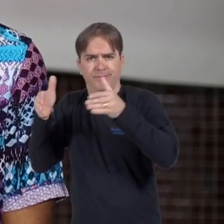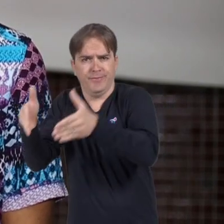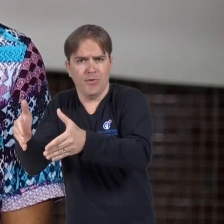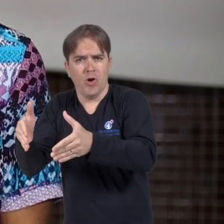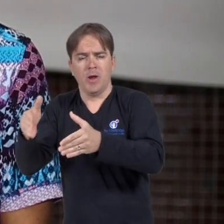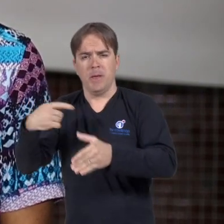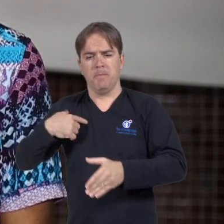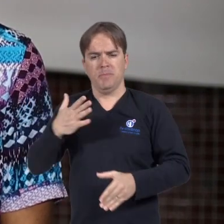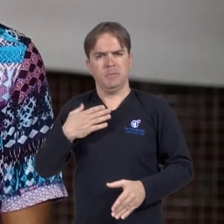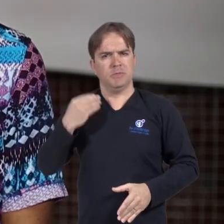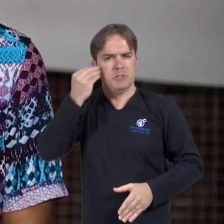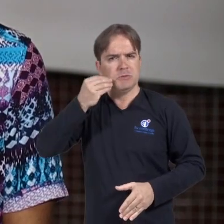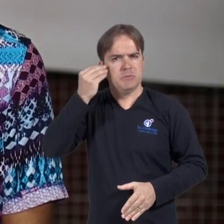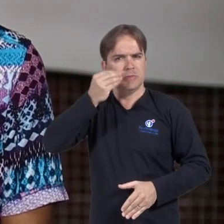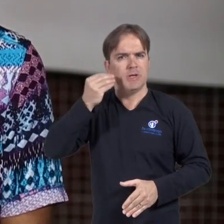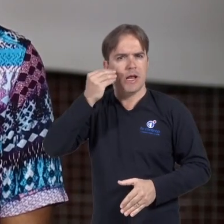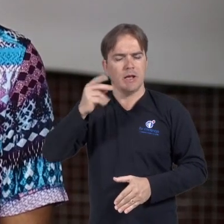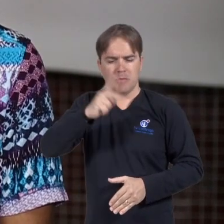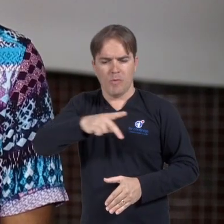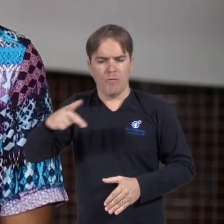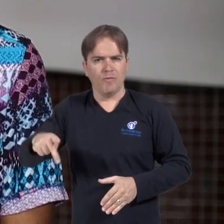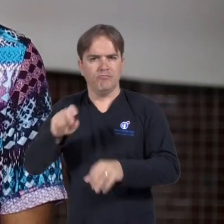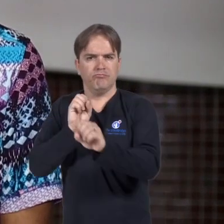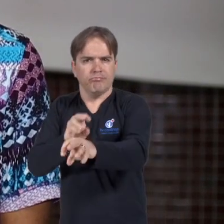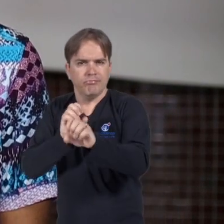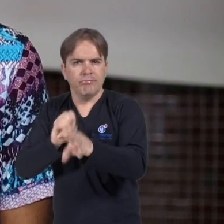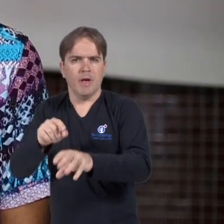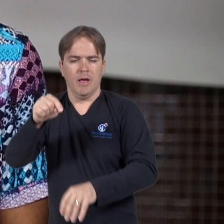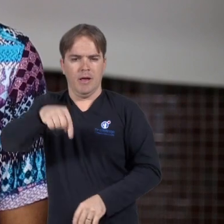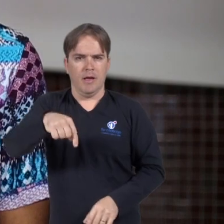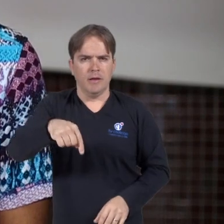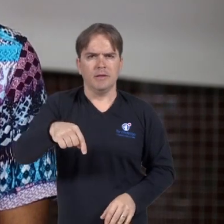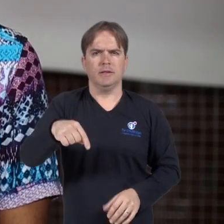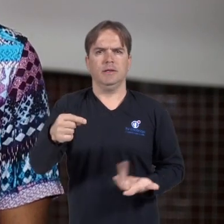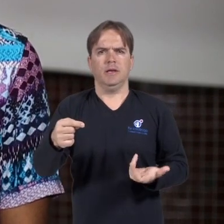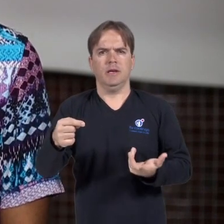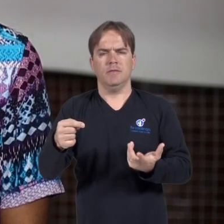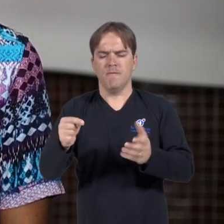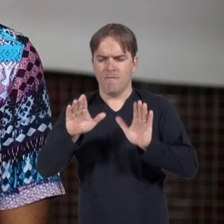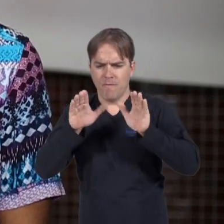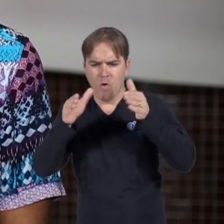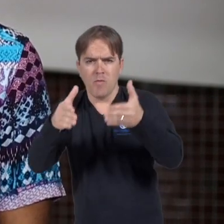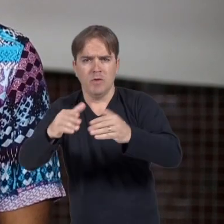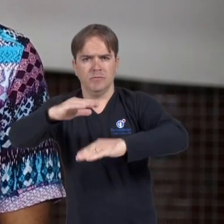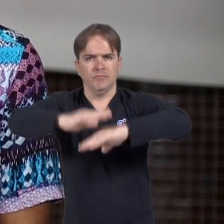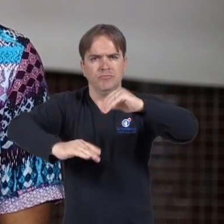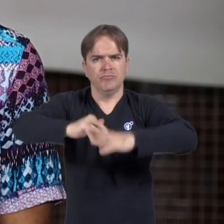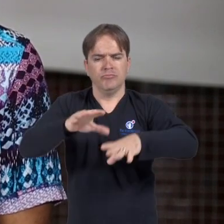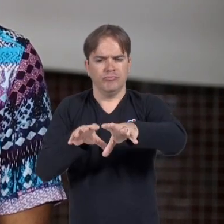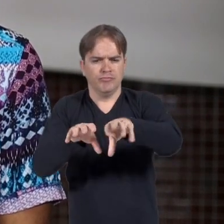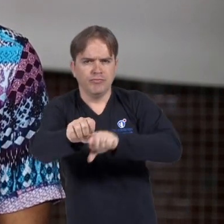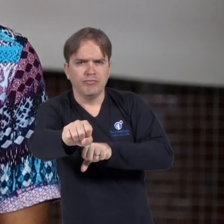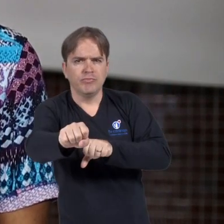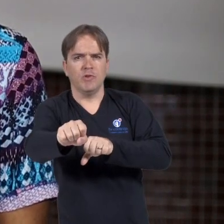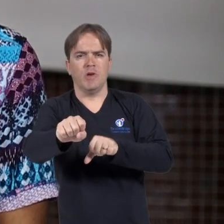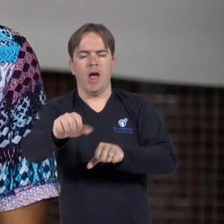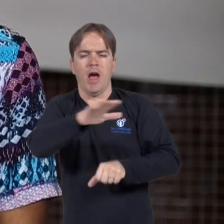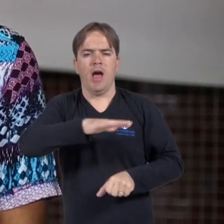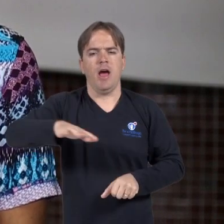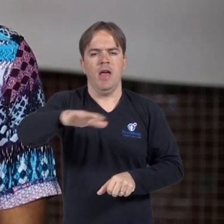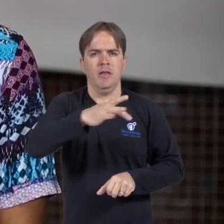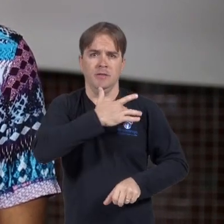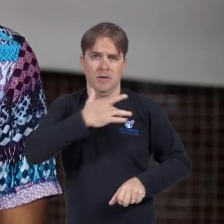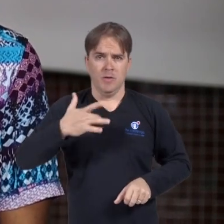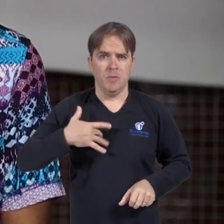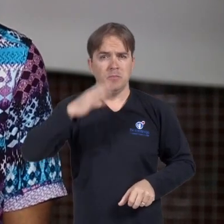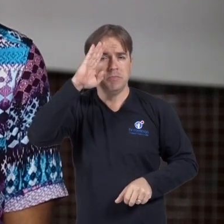minha experiência de docência aqui na formação voltada para a área da saúde, principalmente a